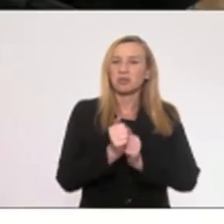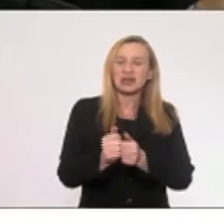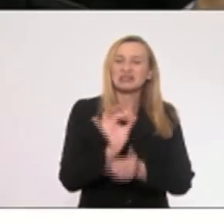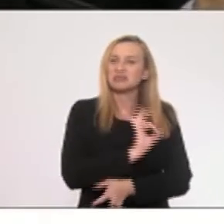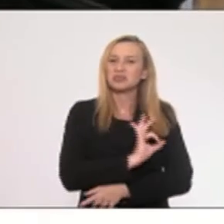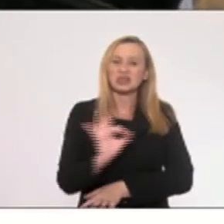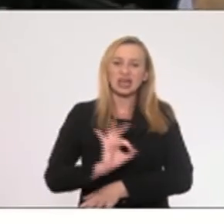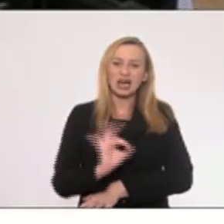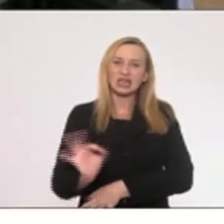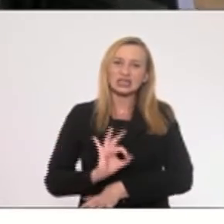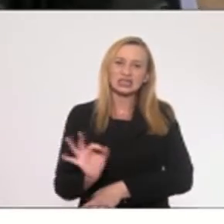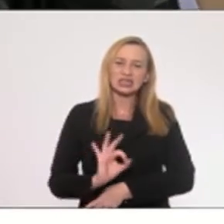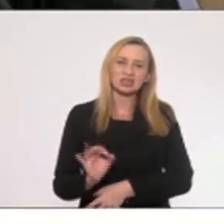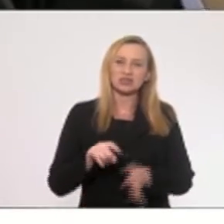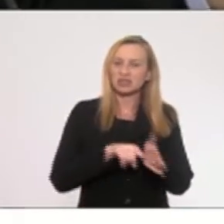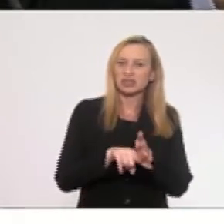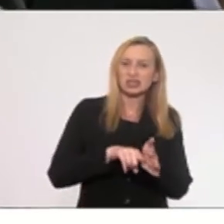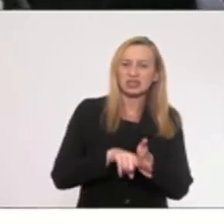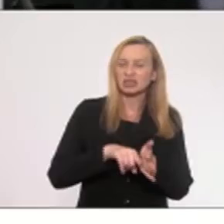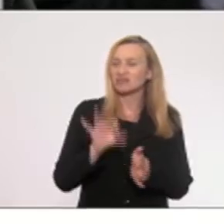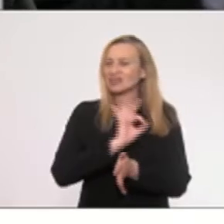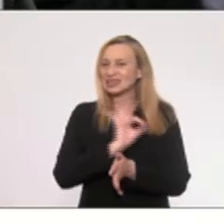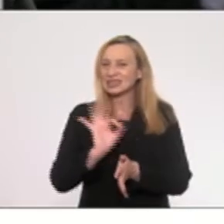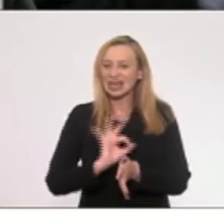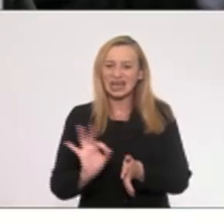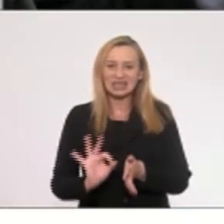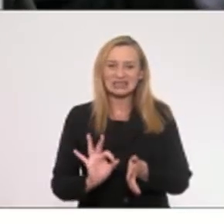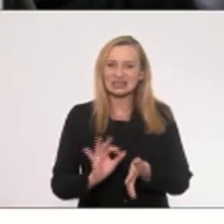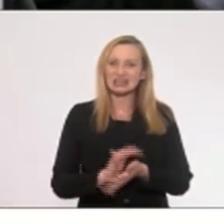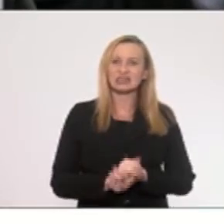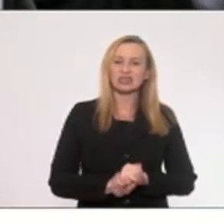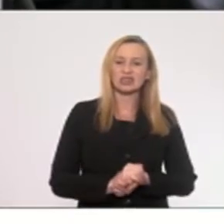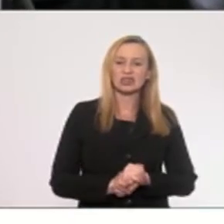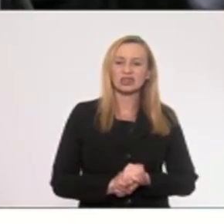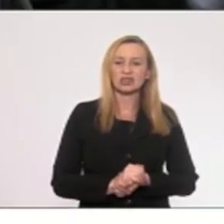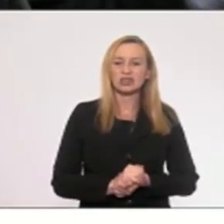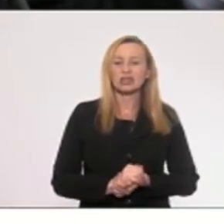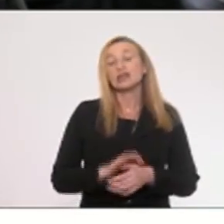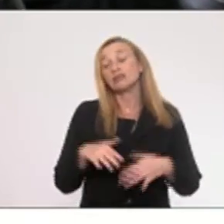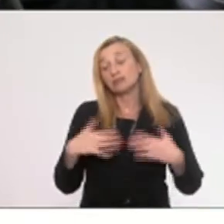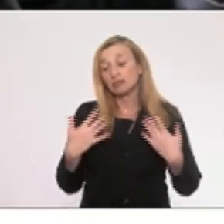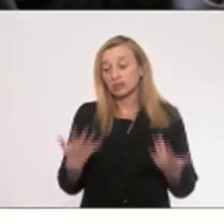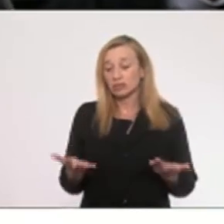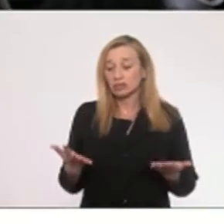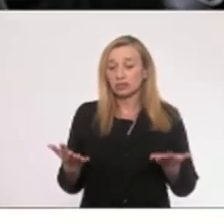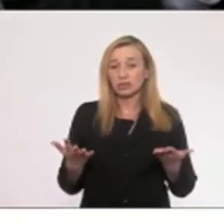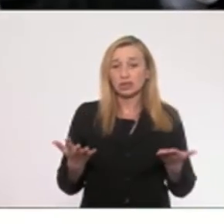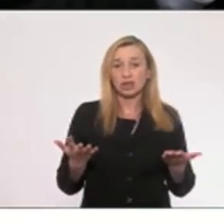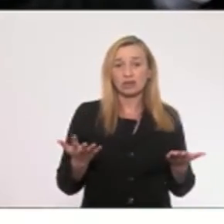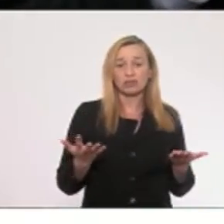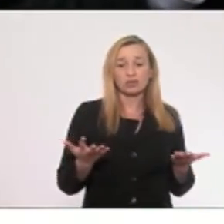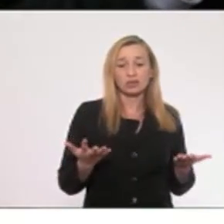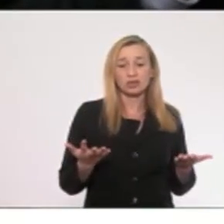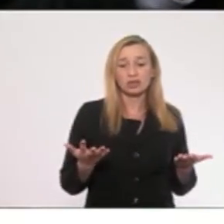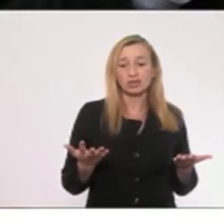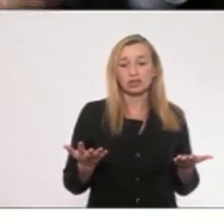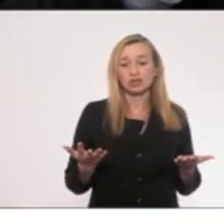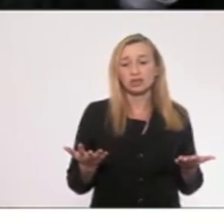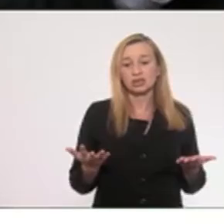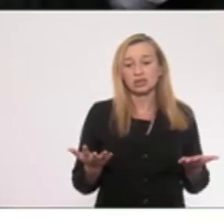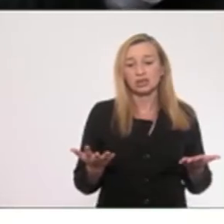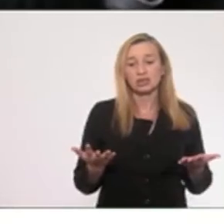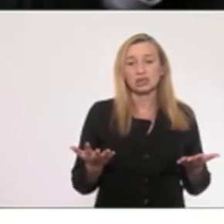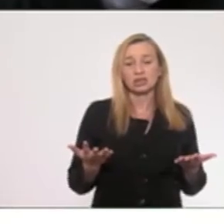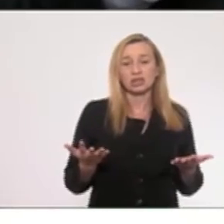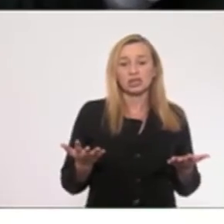acompanhamento, sem uma avaliação no final, entendeu? Quer dizer, então... O senhor vem de uma... A gente sempre o senhor vem...